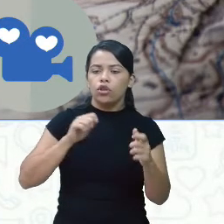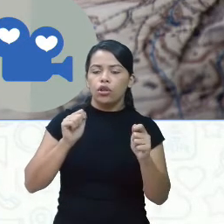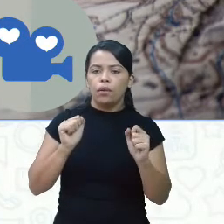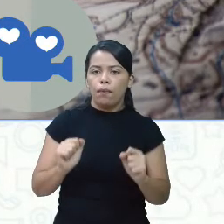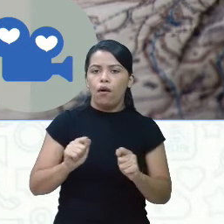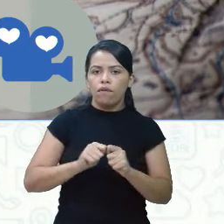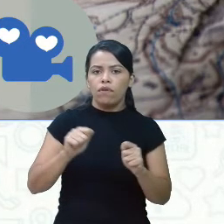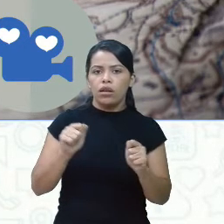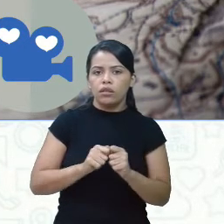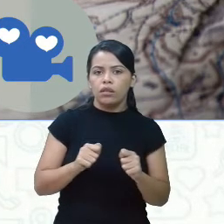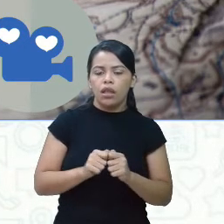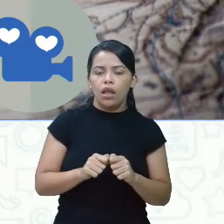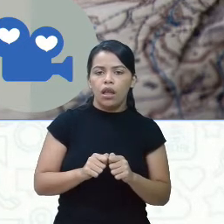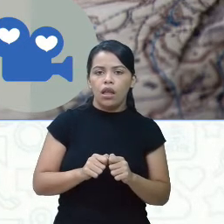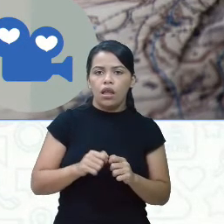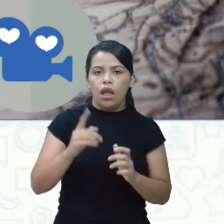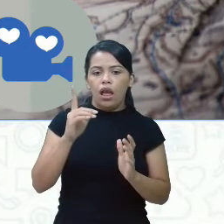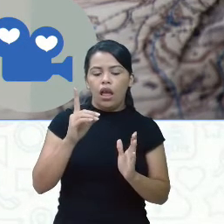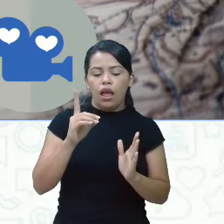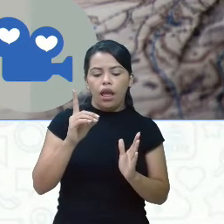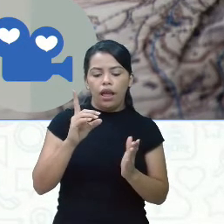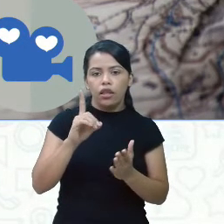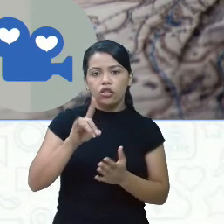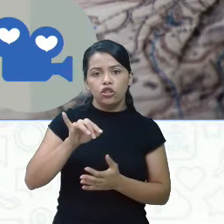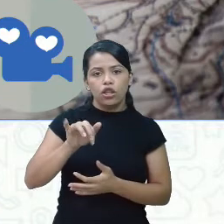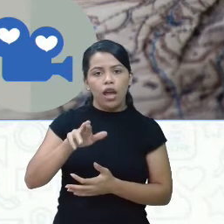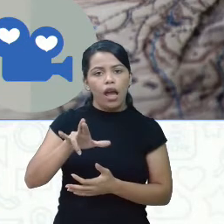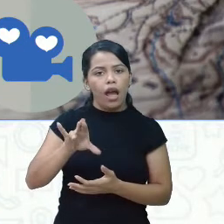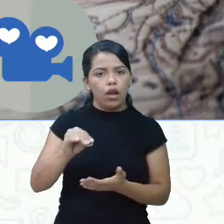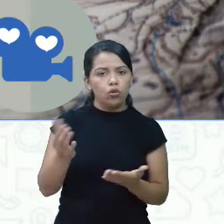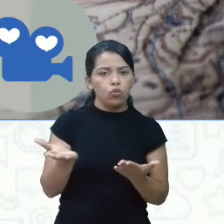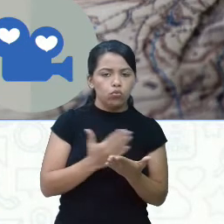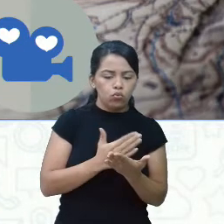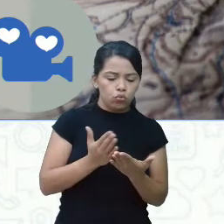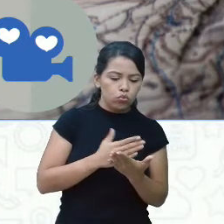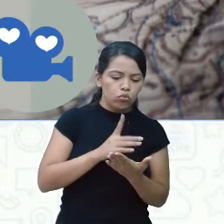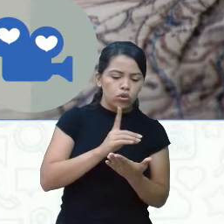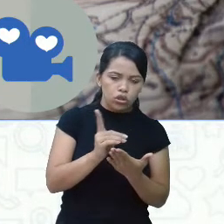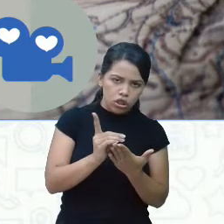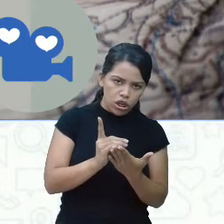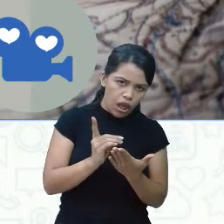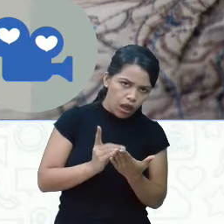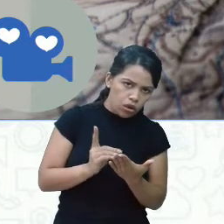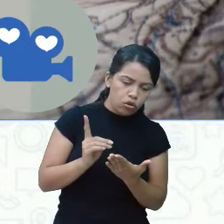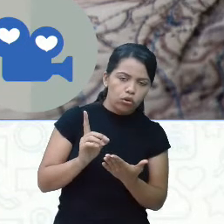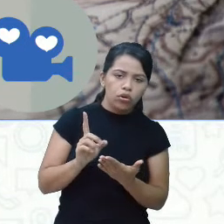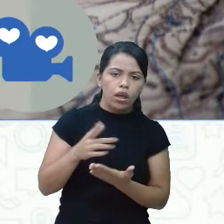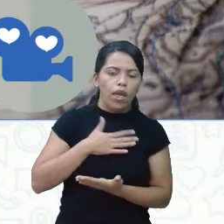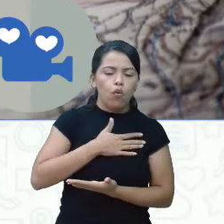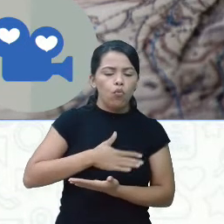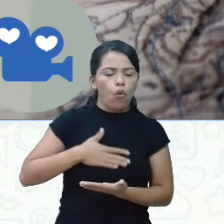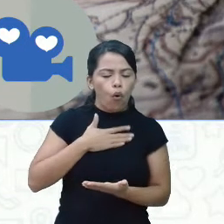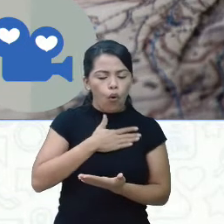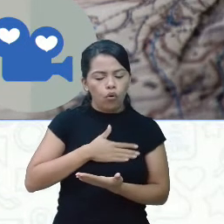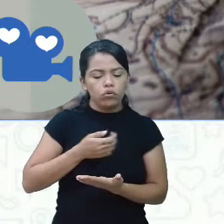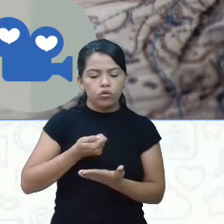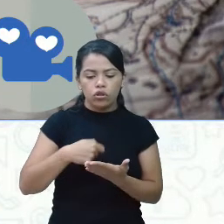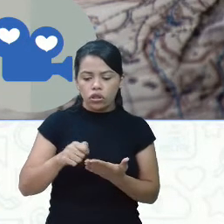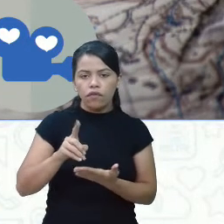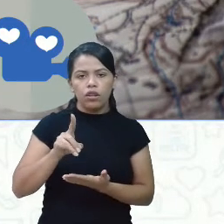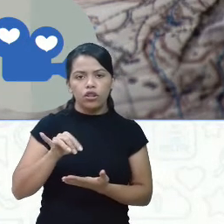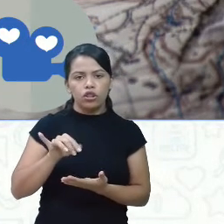diários sonoros, né? Ou quando a gente escreve um diário, quem gosta de escrever diário, eu gosto muito, eu tenho vários